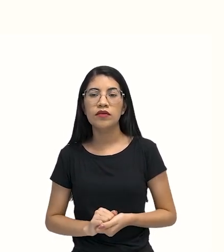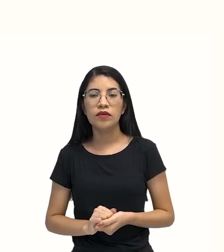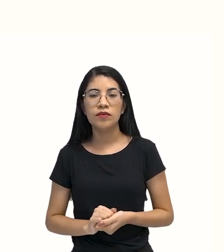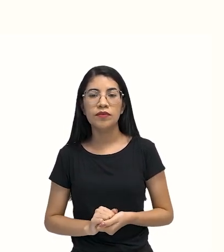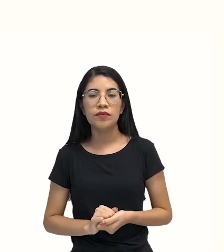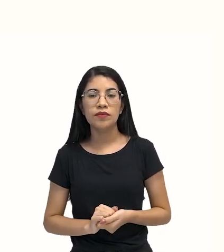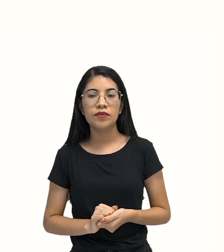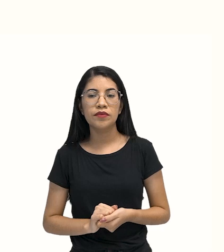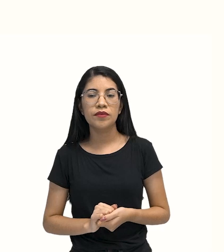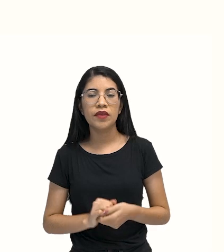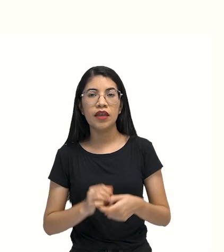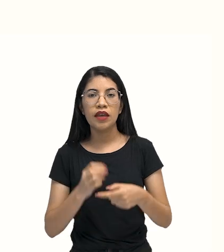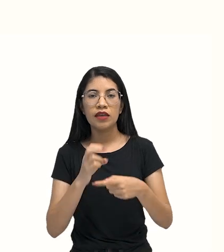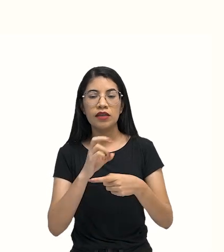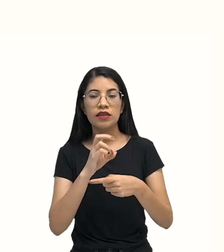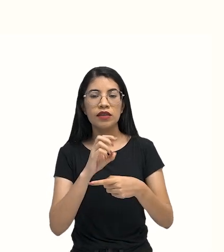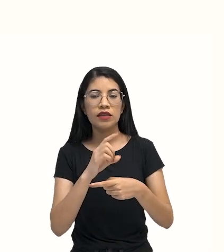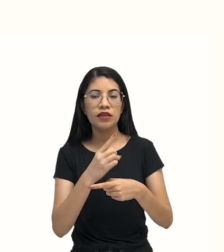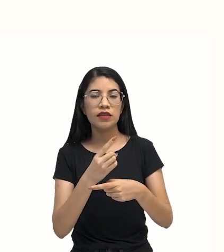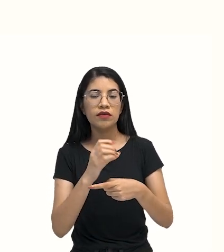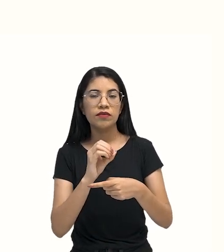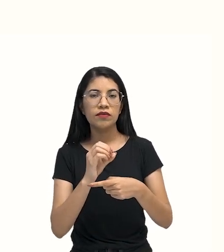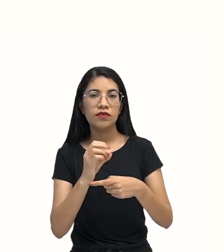E para a coroa, 108